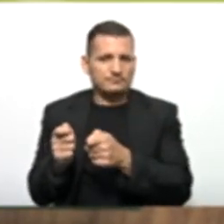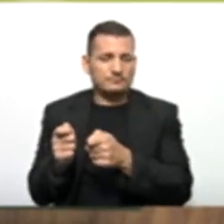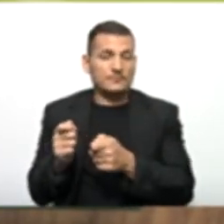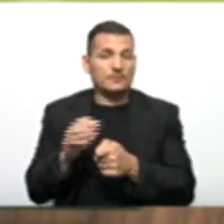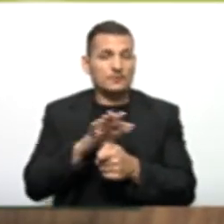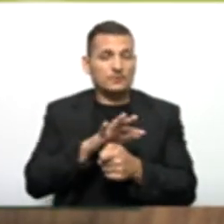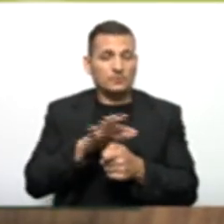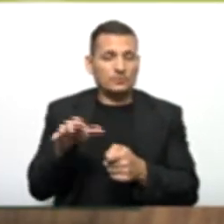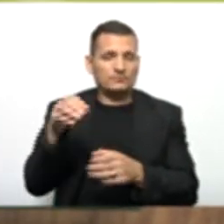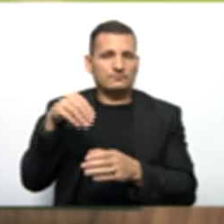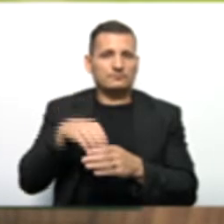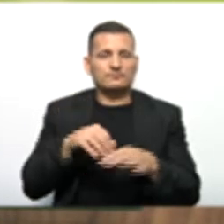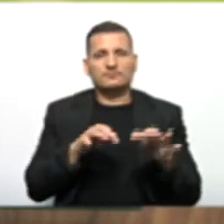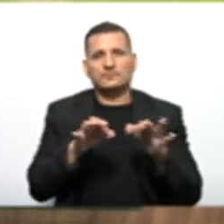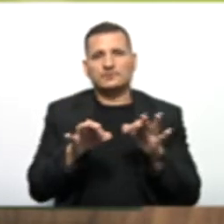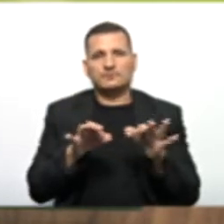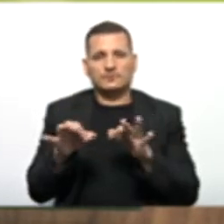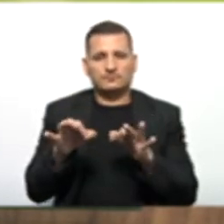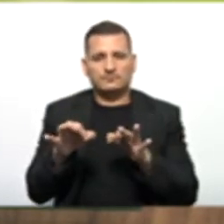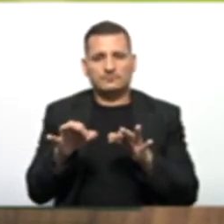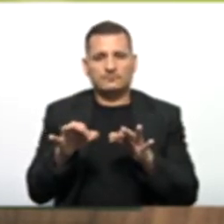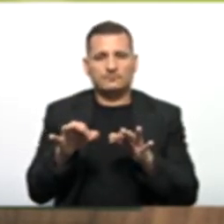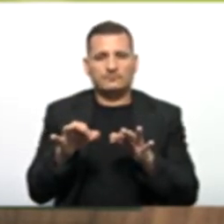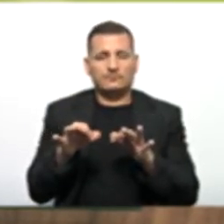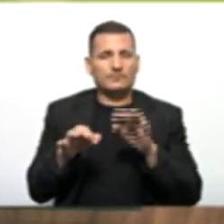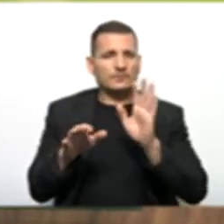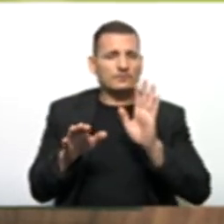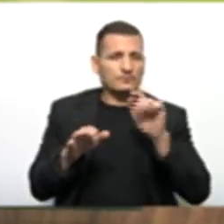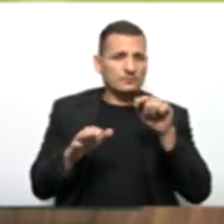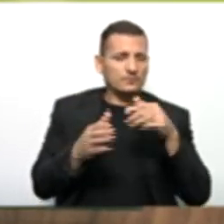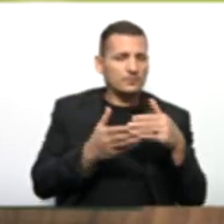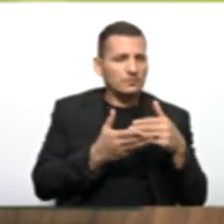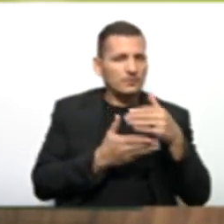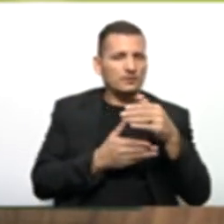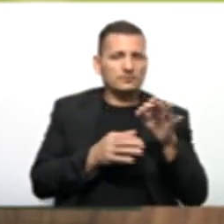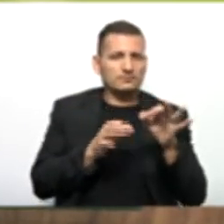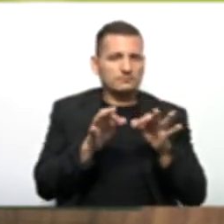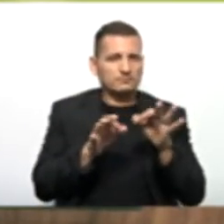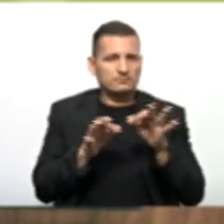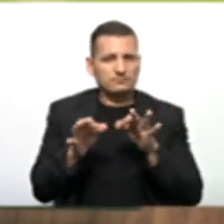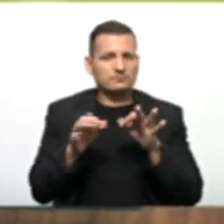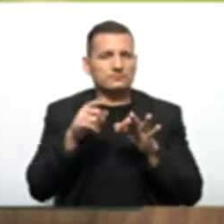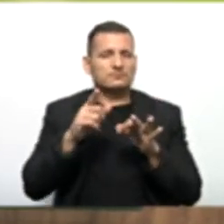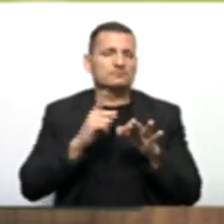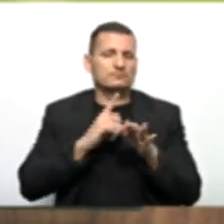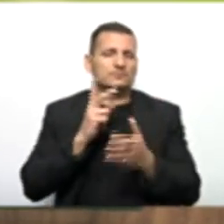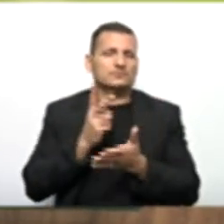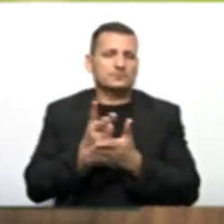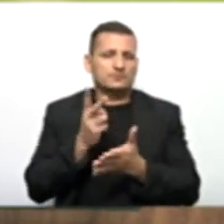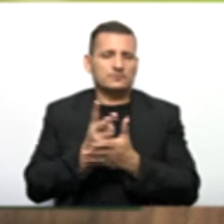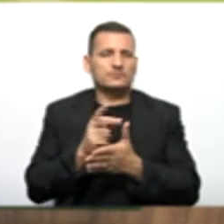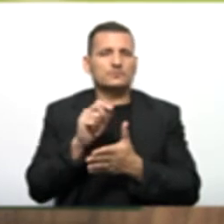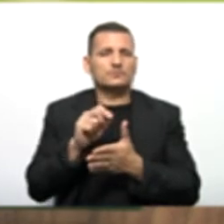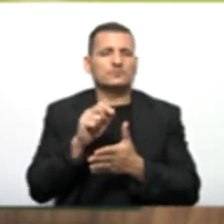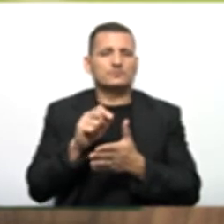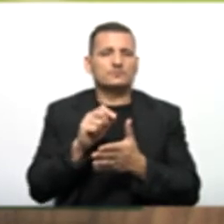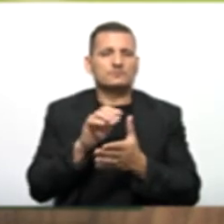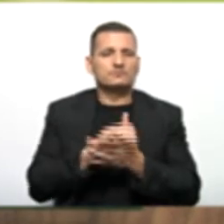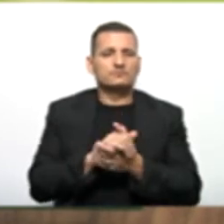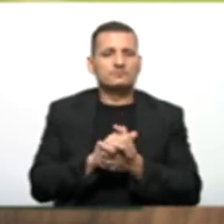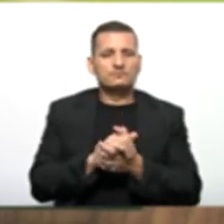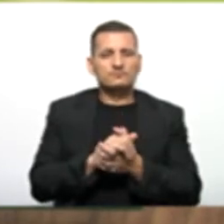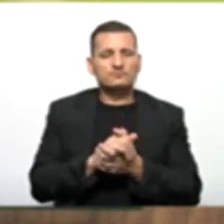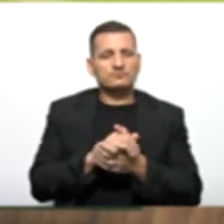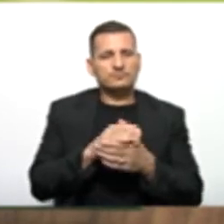do planejamento. A partir do momento que você começa a planejar, você vai ter sempre um acompanhamento